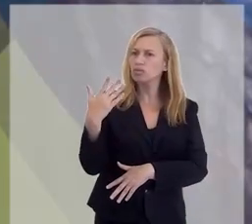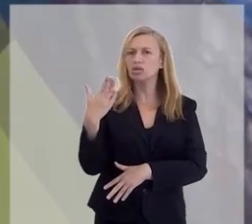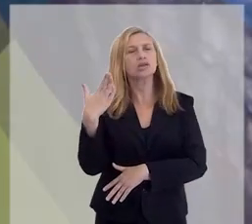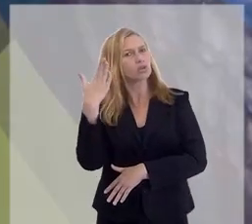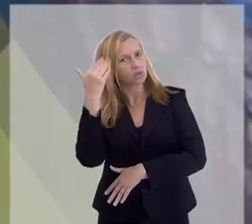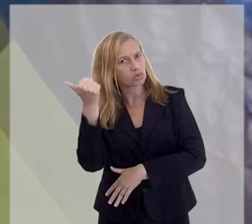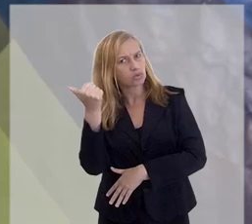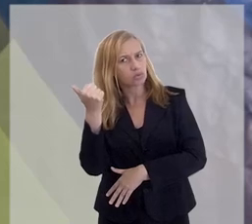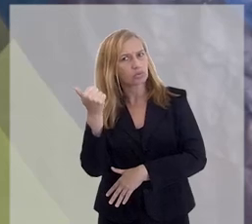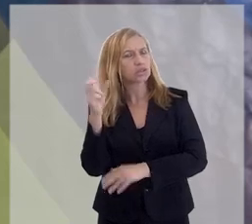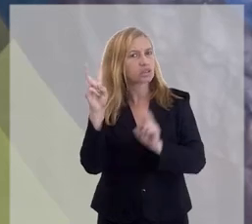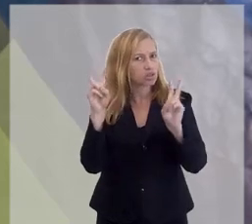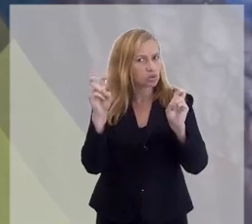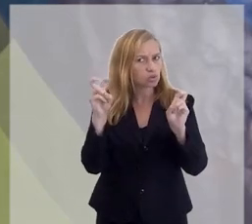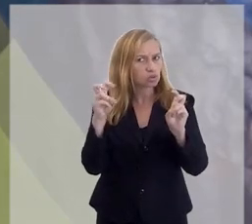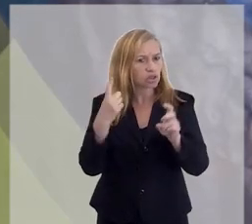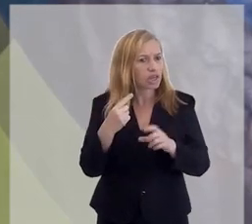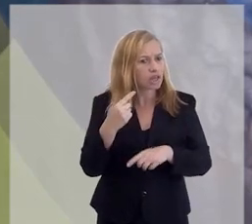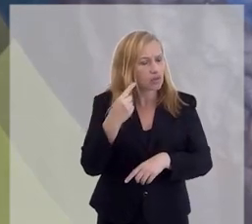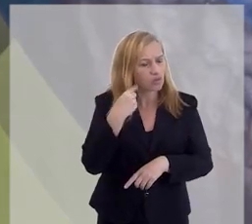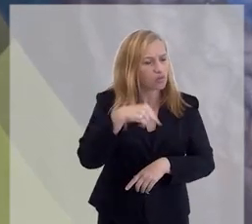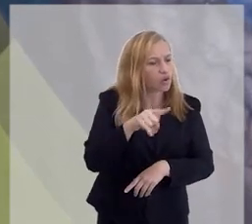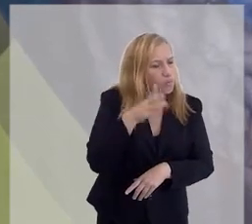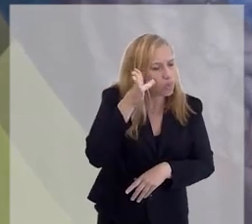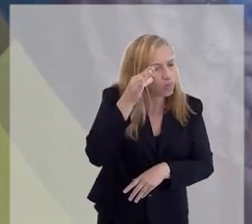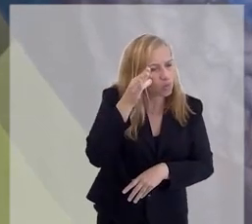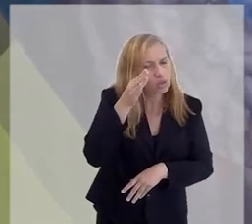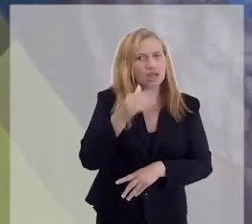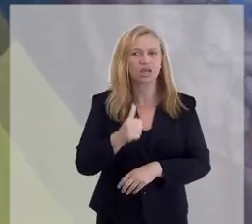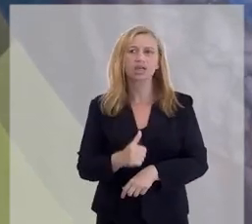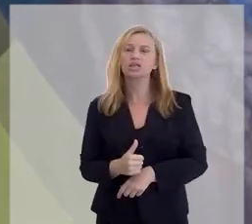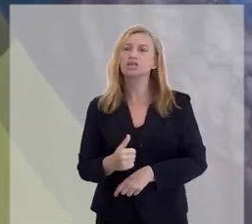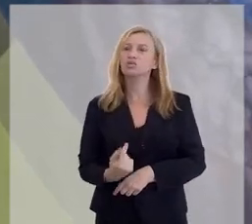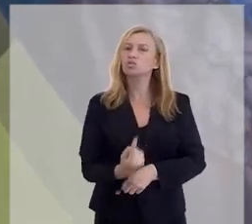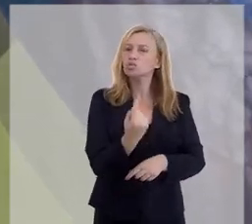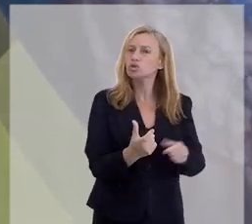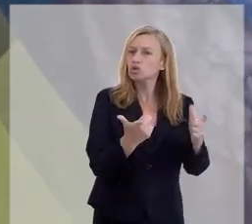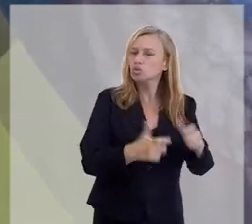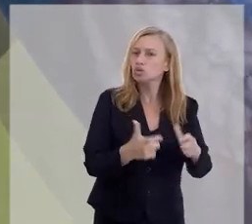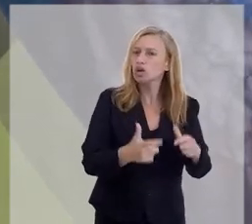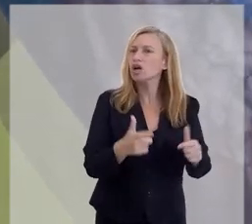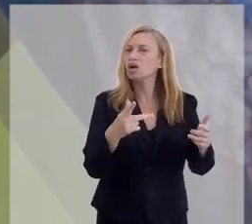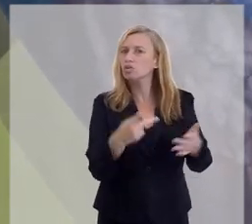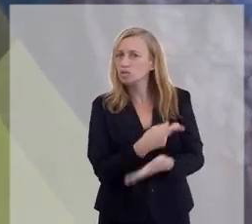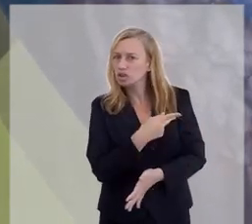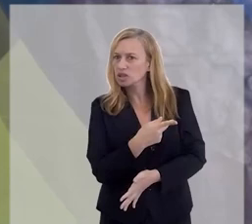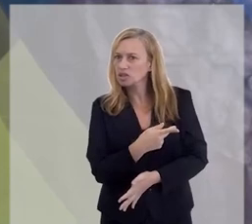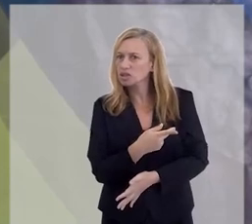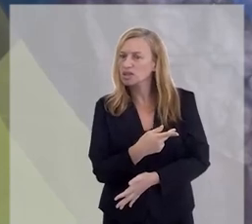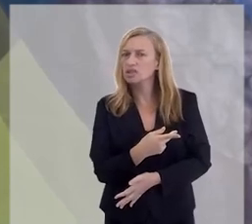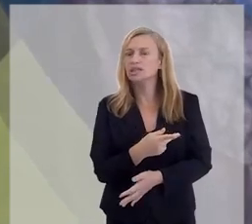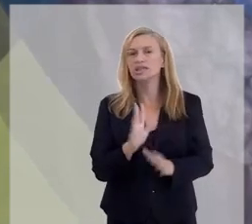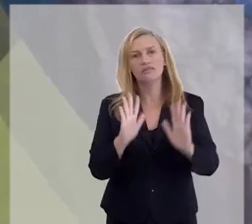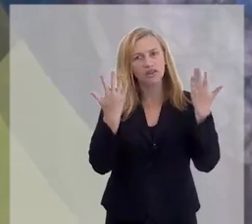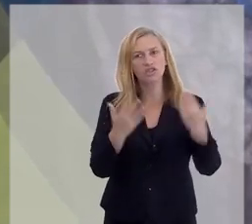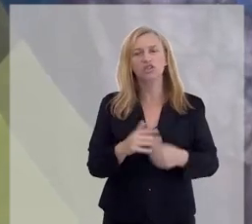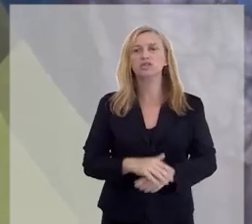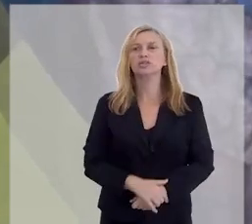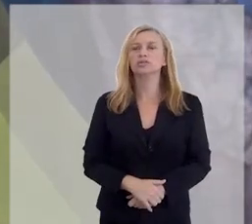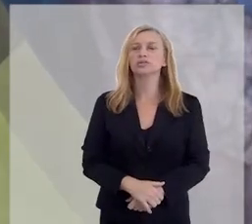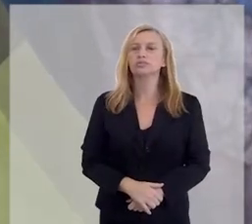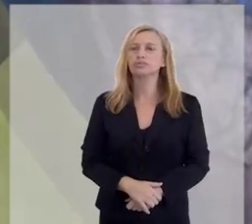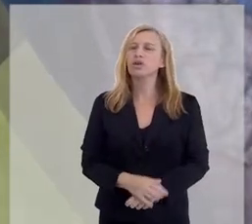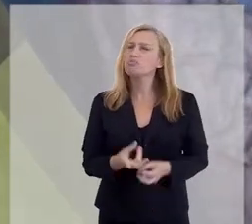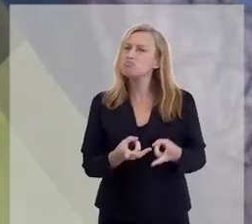sabendo desses fenômenos. E ele resolve ir, por curiosidade, num desses locais onde acontecia esse divertimento.